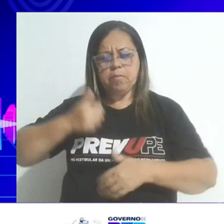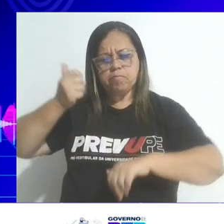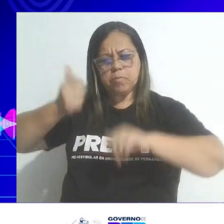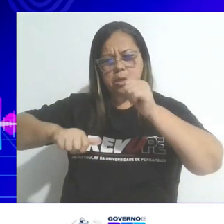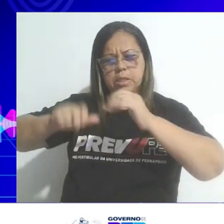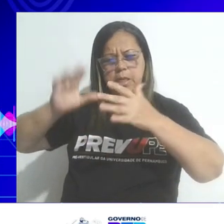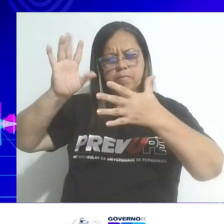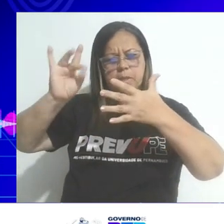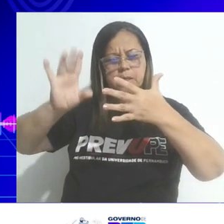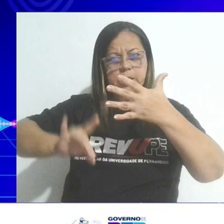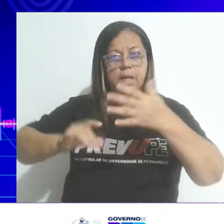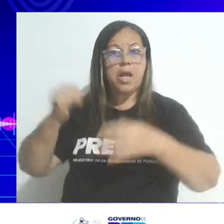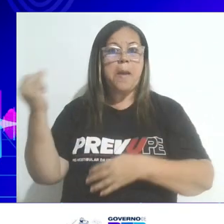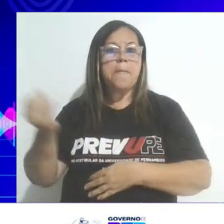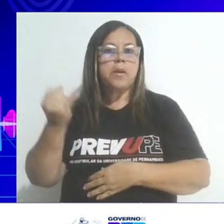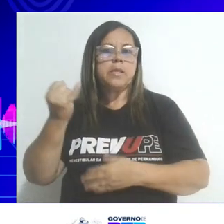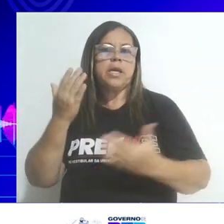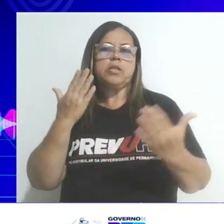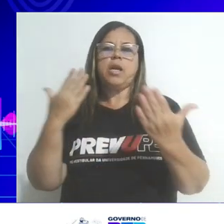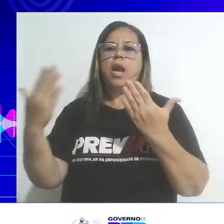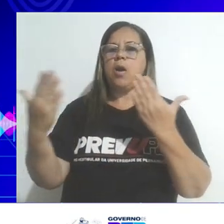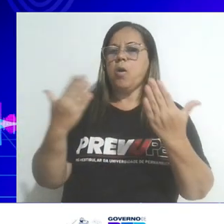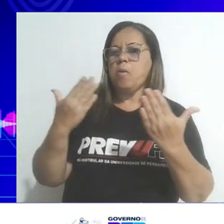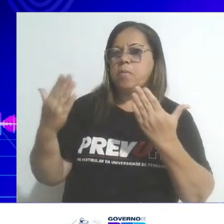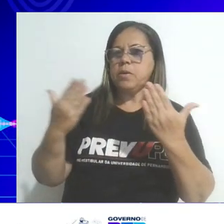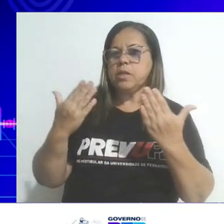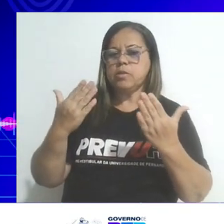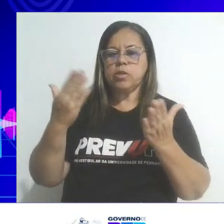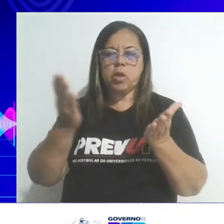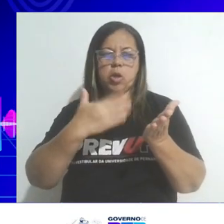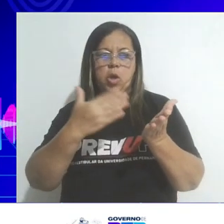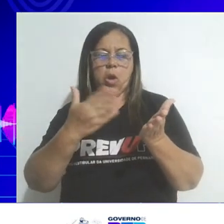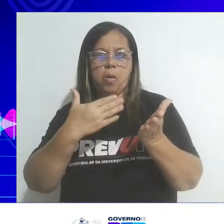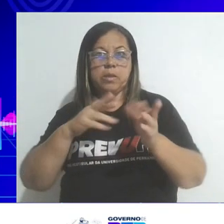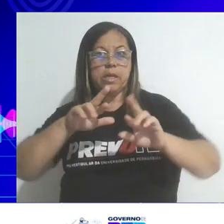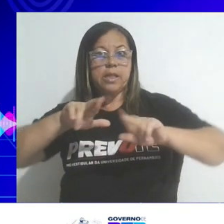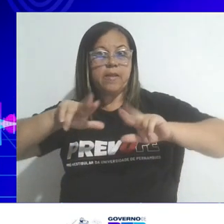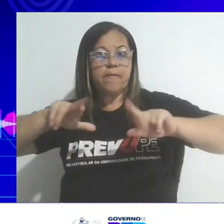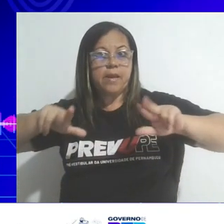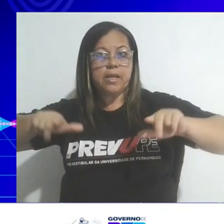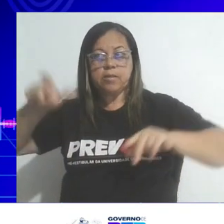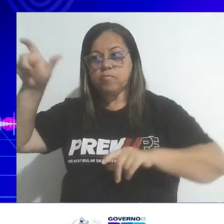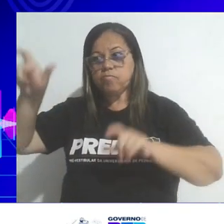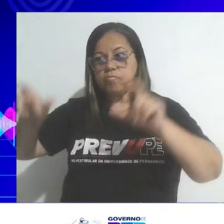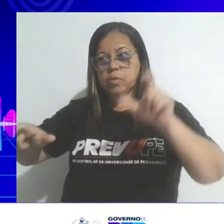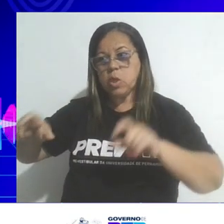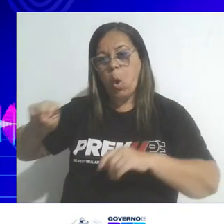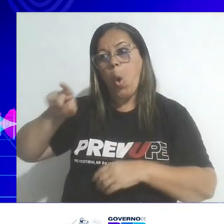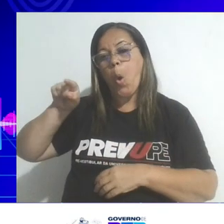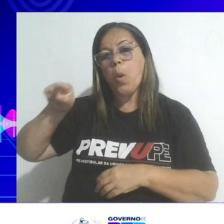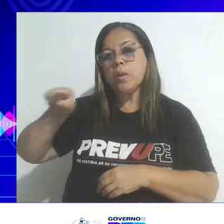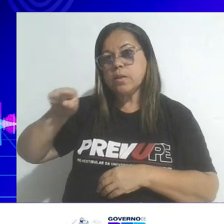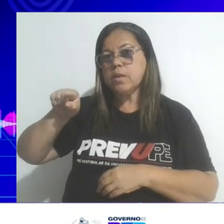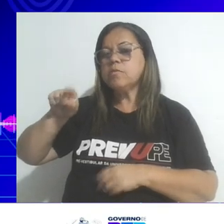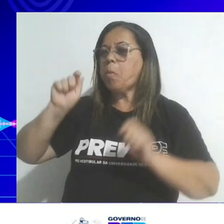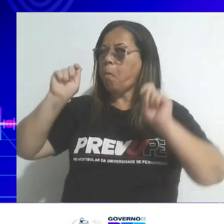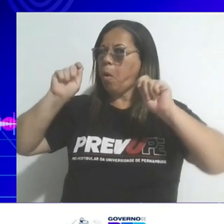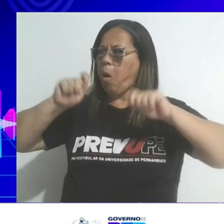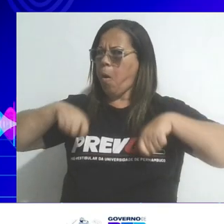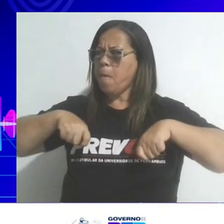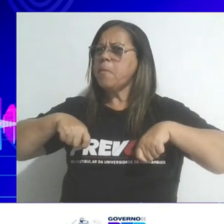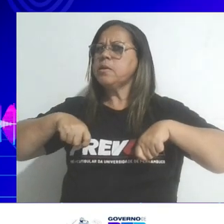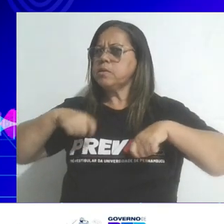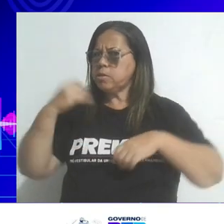é valiosa a comparação em que entre obras seja de diferentes autores ou do mesmo autor é uma competência